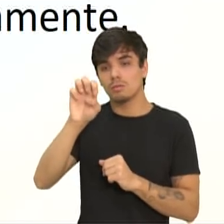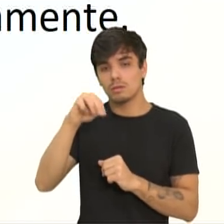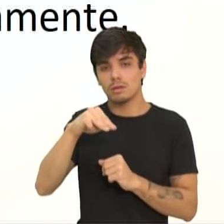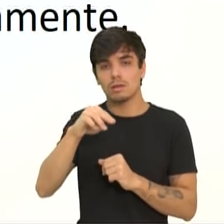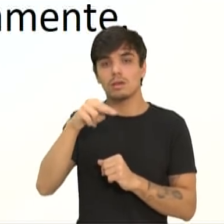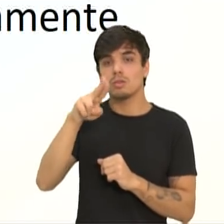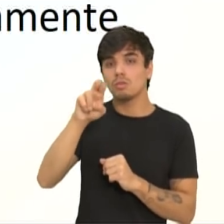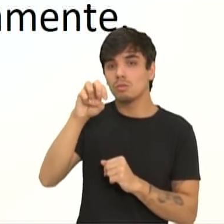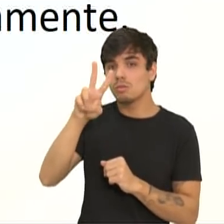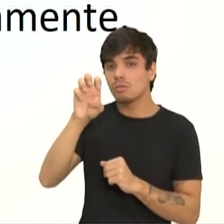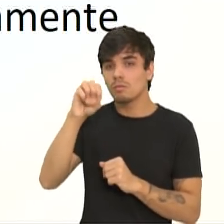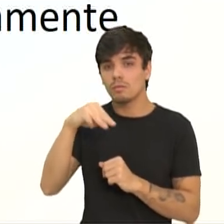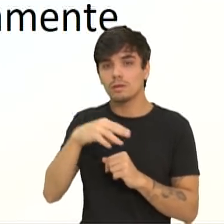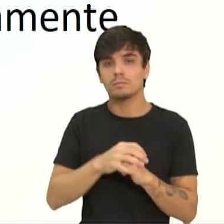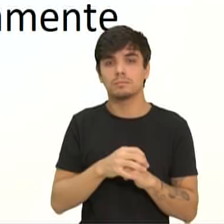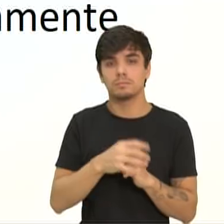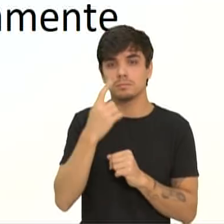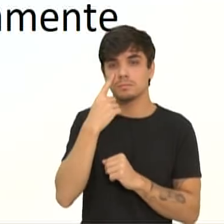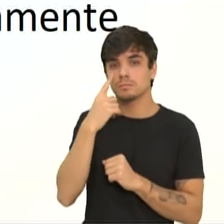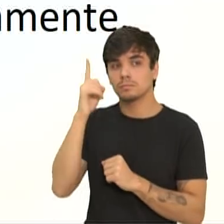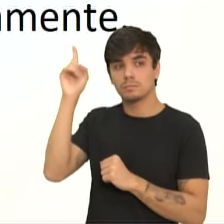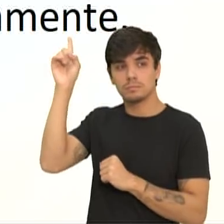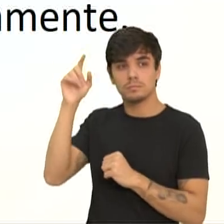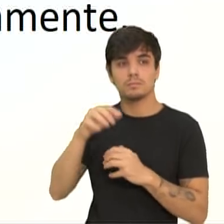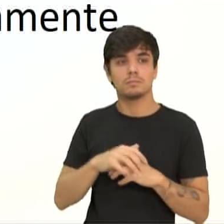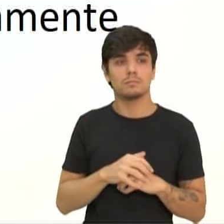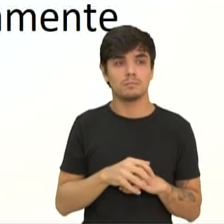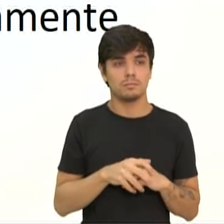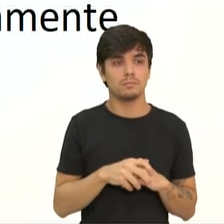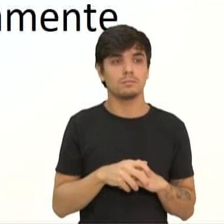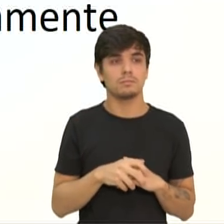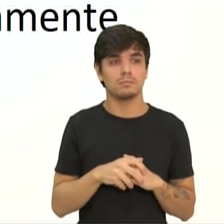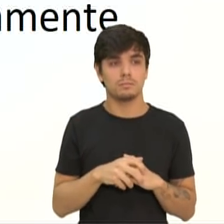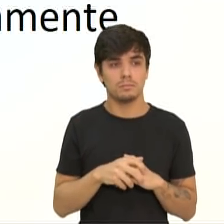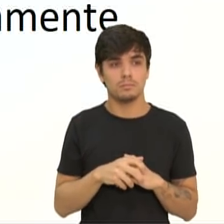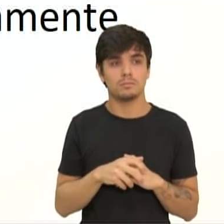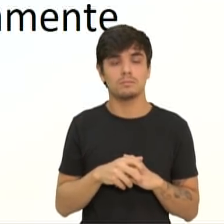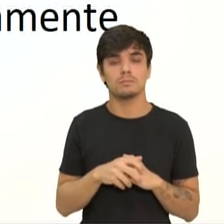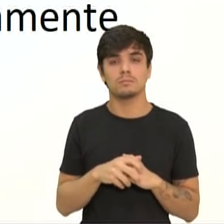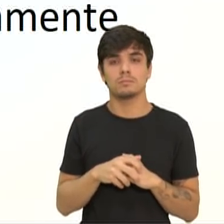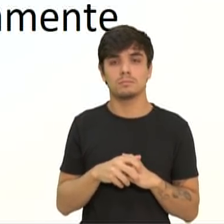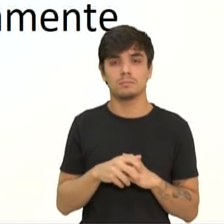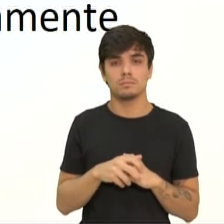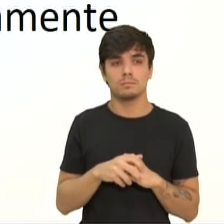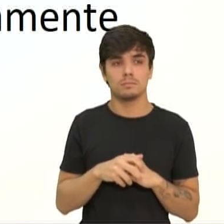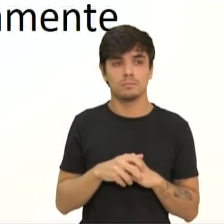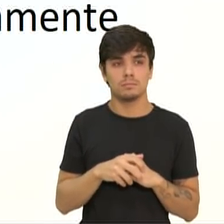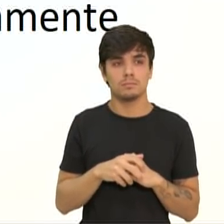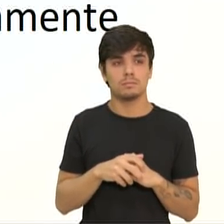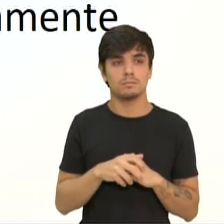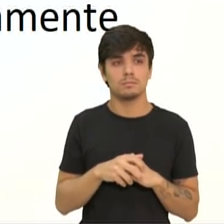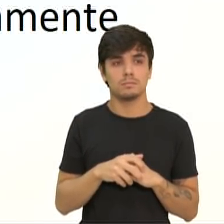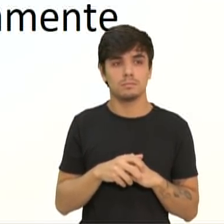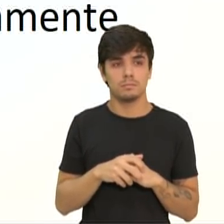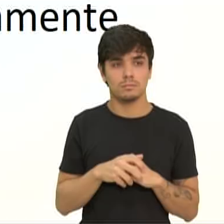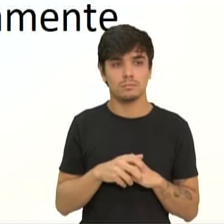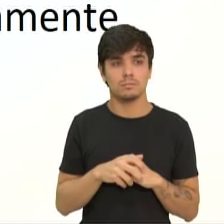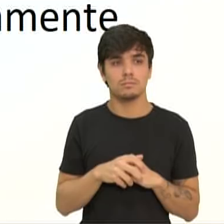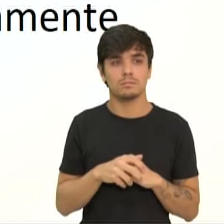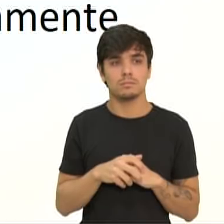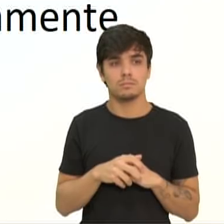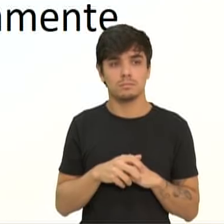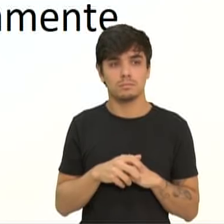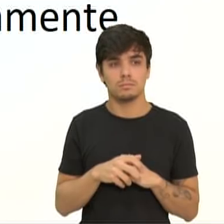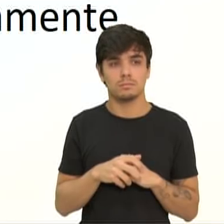nuvem, irmãs, ímãs, útil, sutil, repórter,